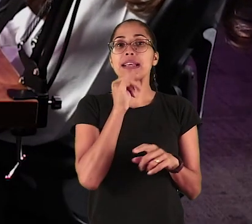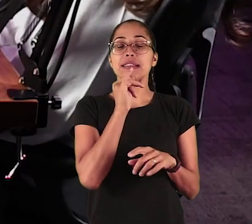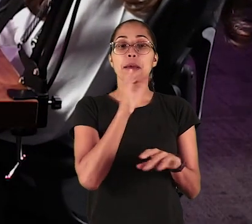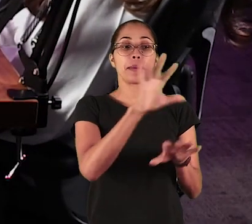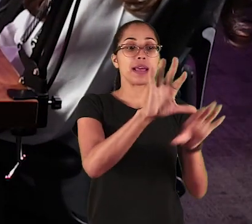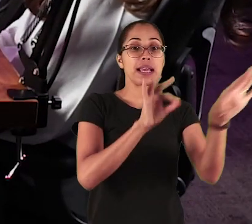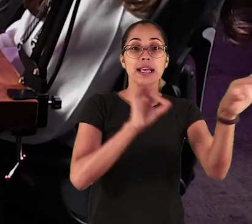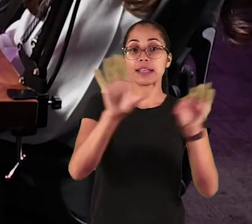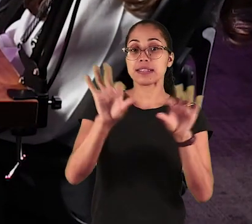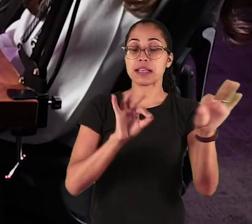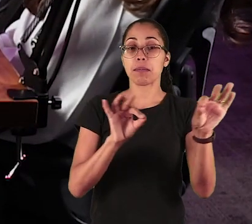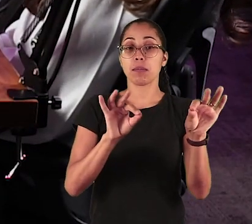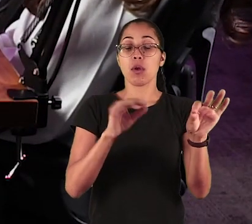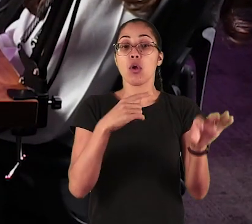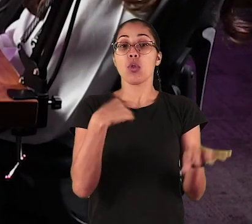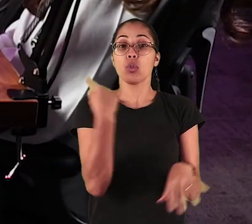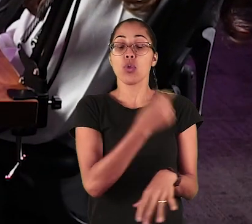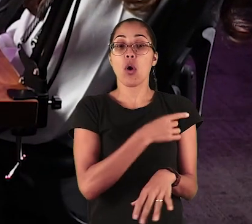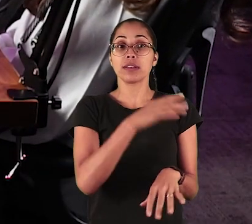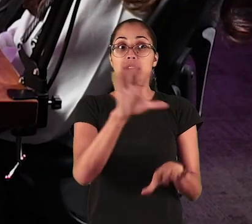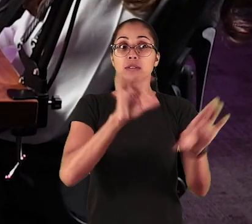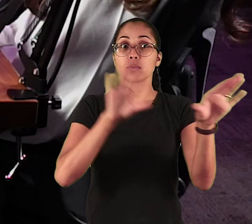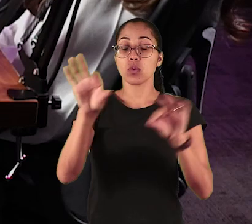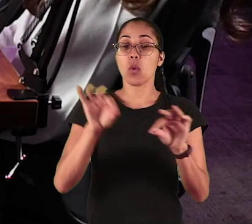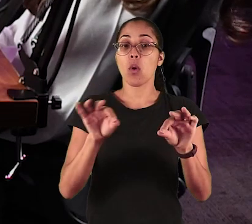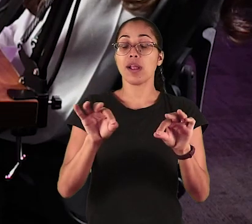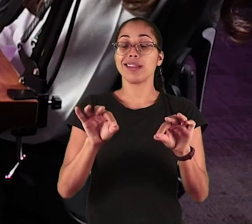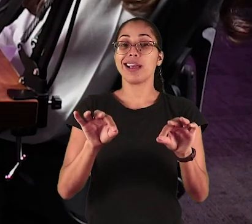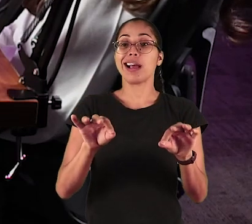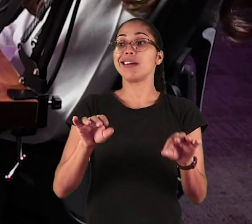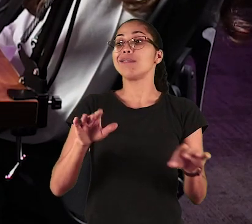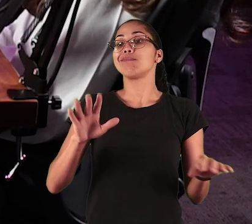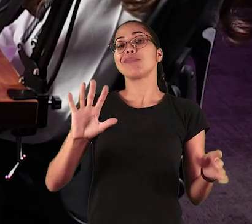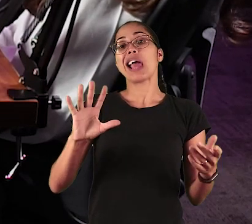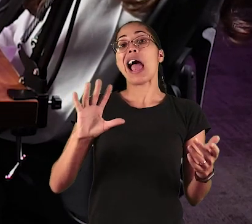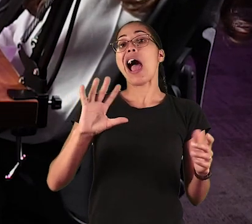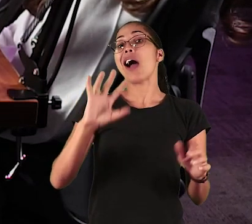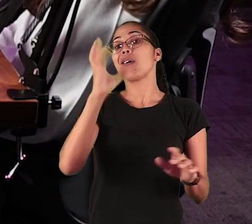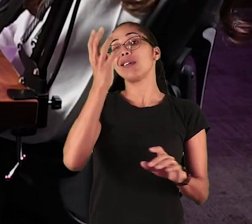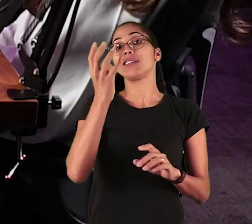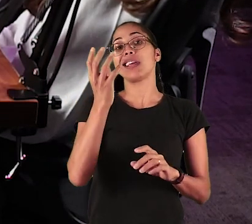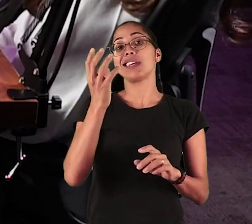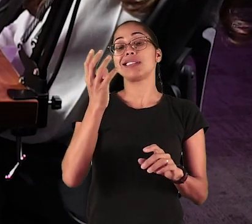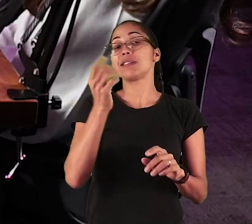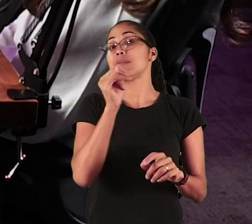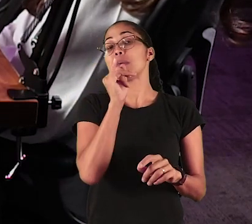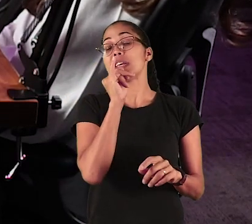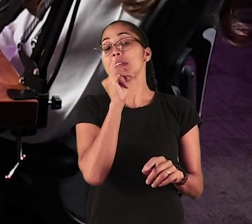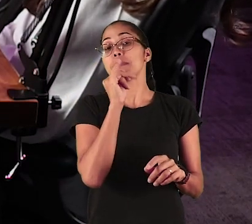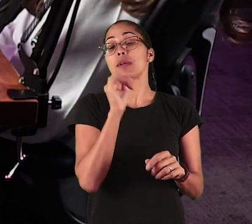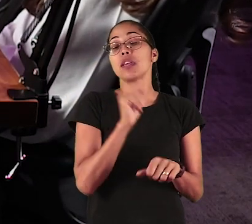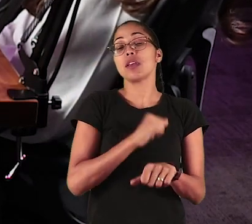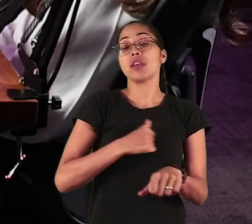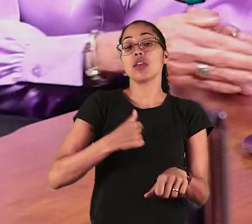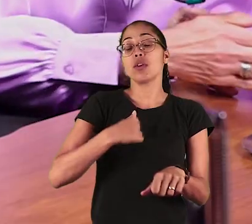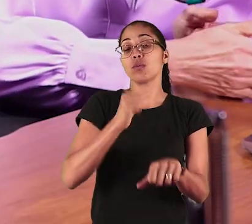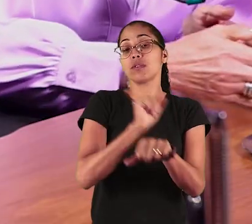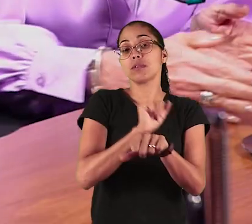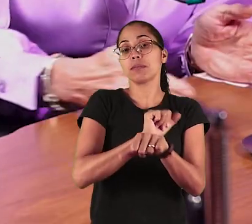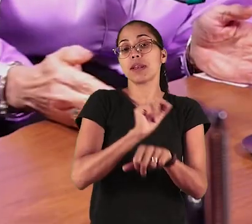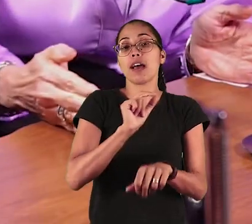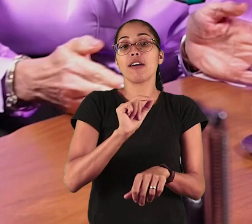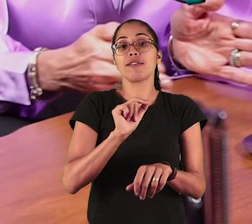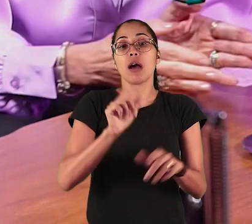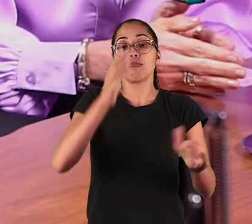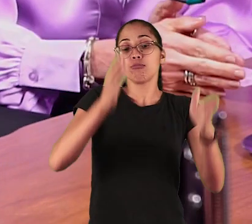impacta impacta o outro mas eu estava esperando um momento perfeito não existe um momento perfeito porque